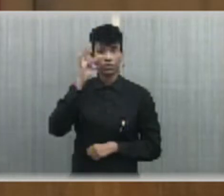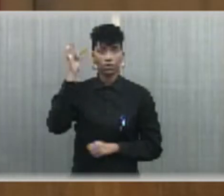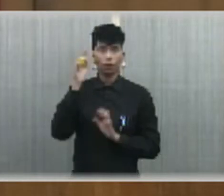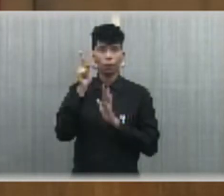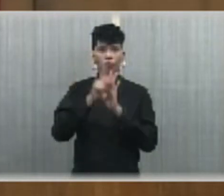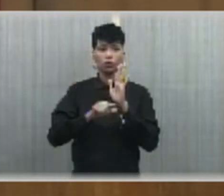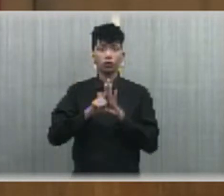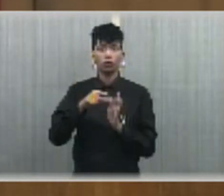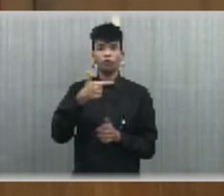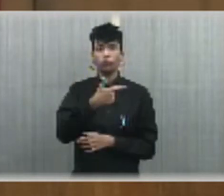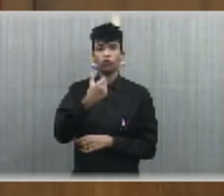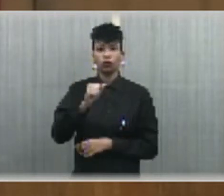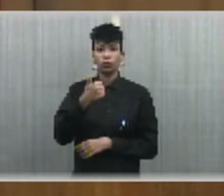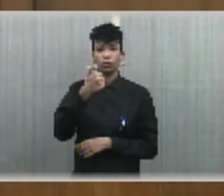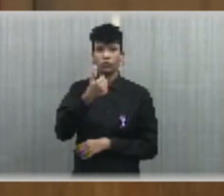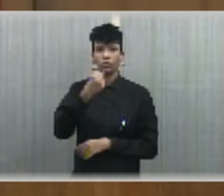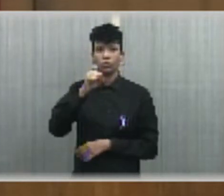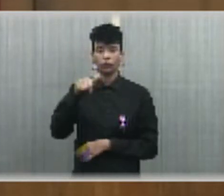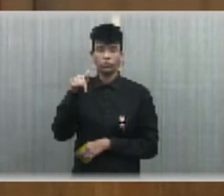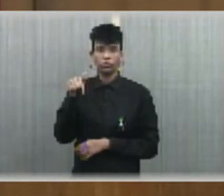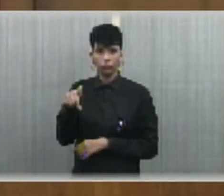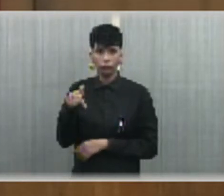processo